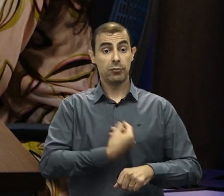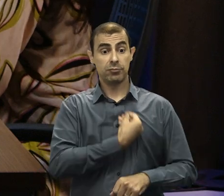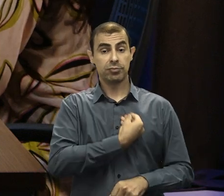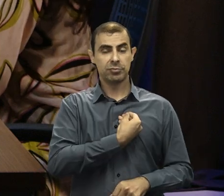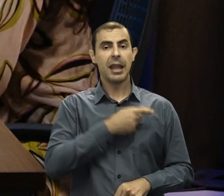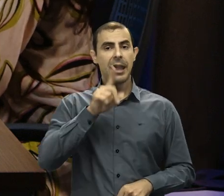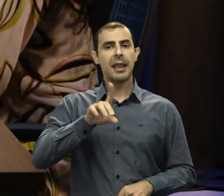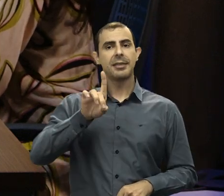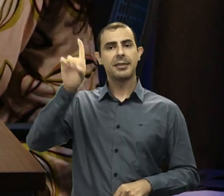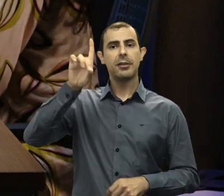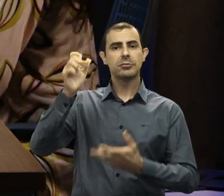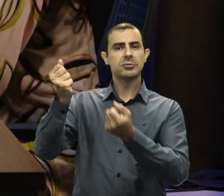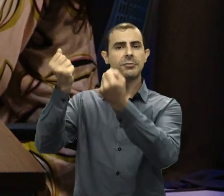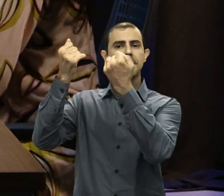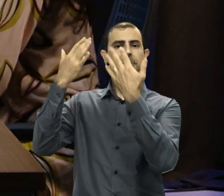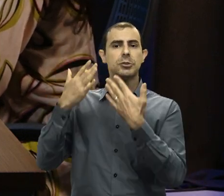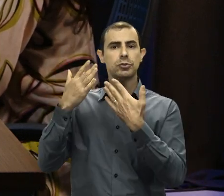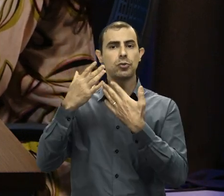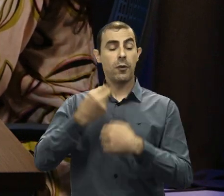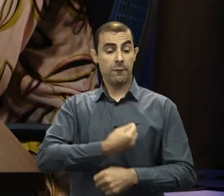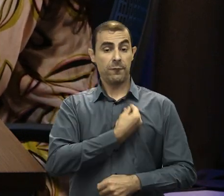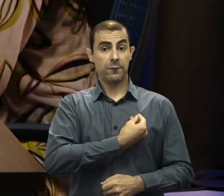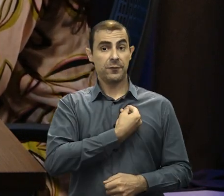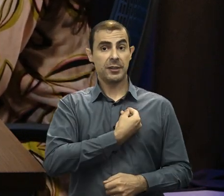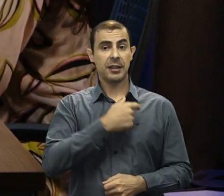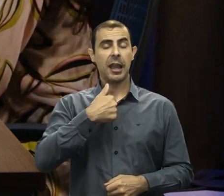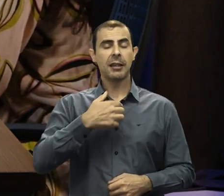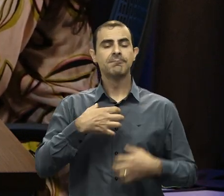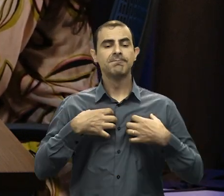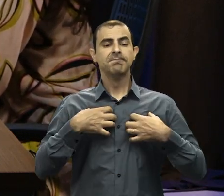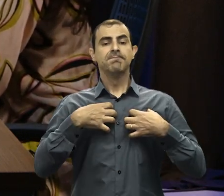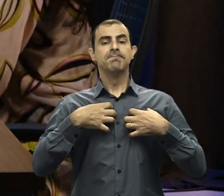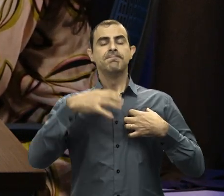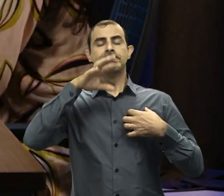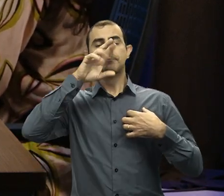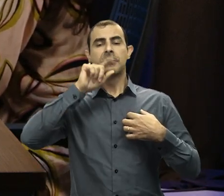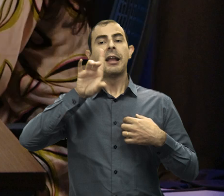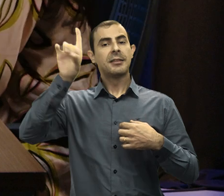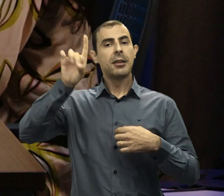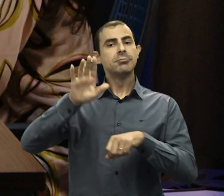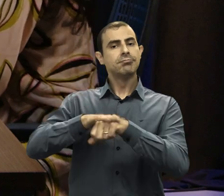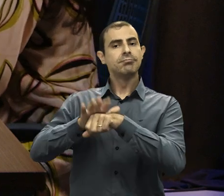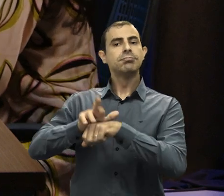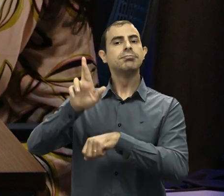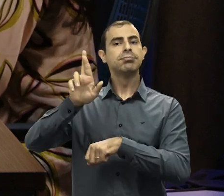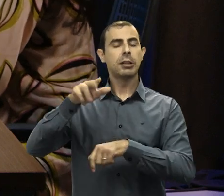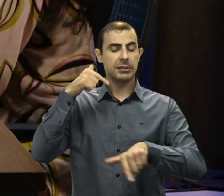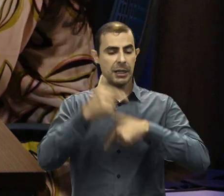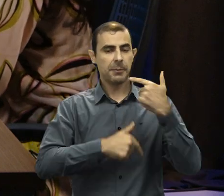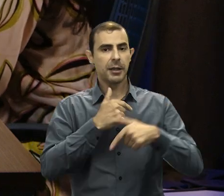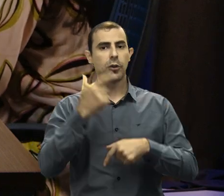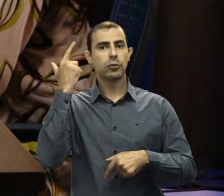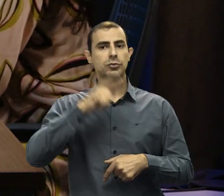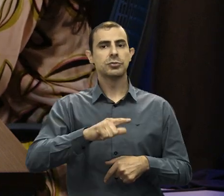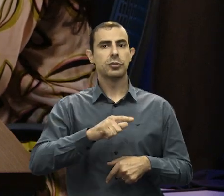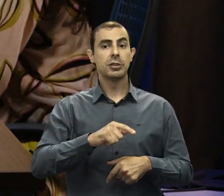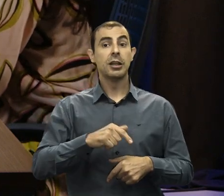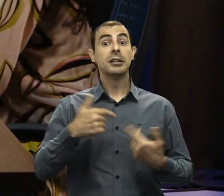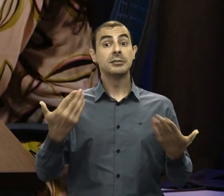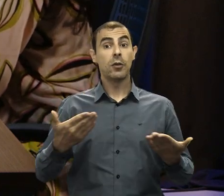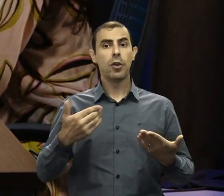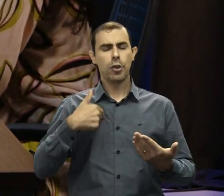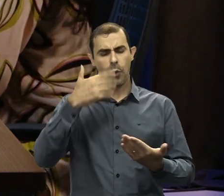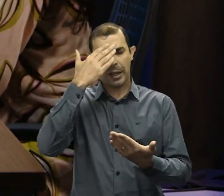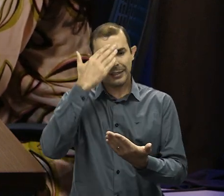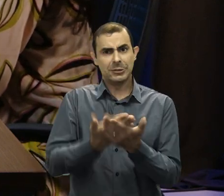que me dá o dom da vida, o ar que eu respiro para poder fazer o meu trabalho. Então, eu